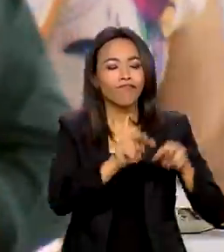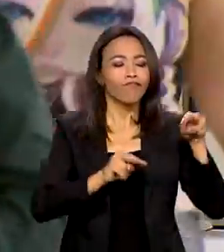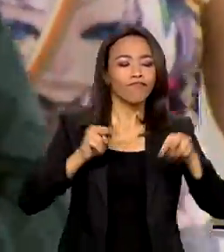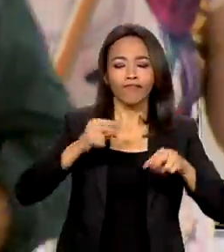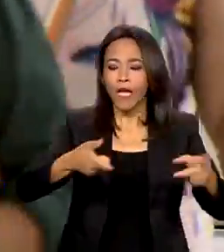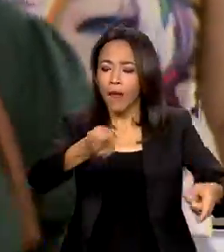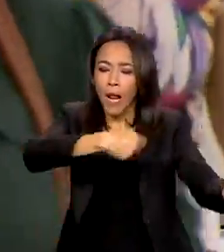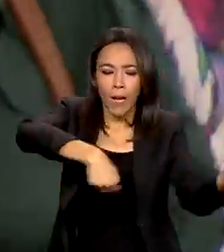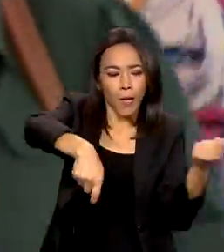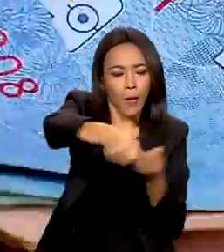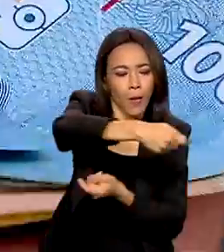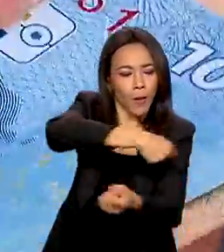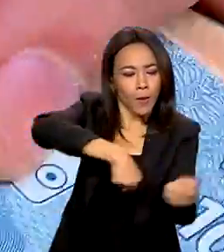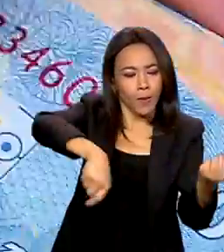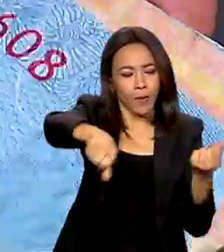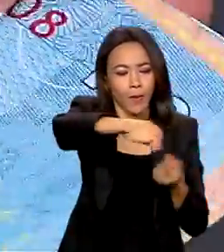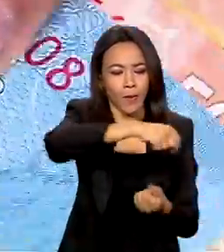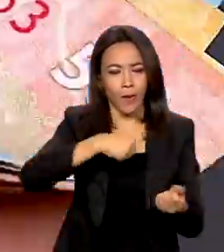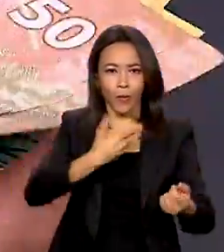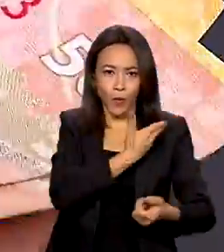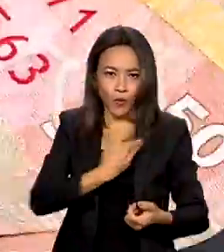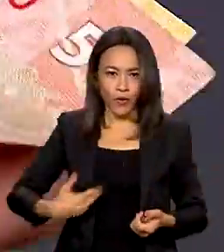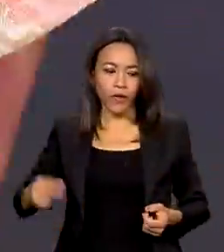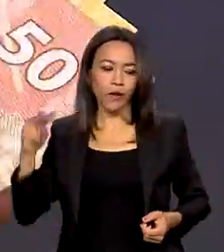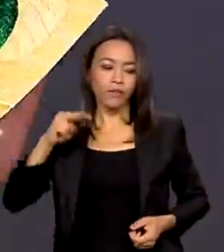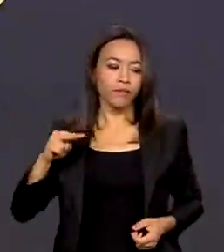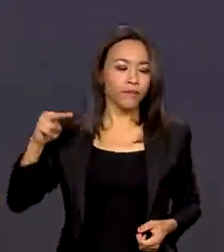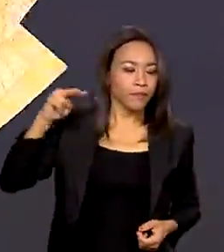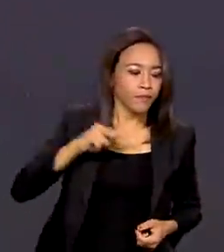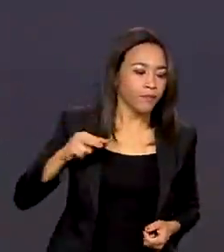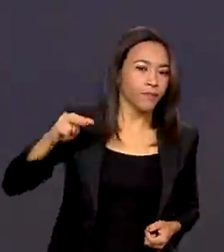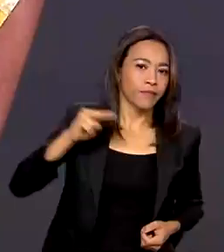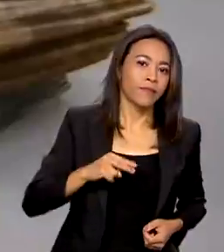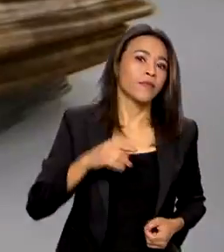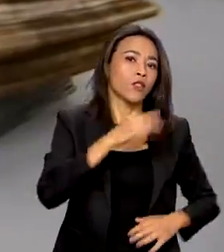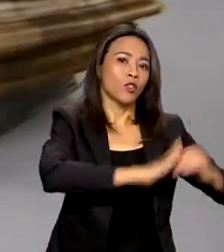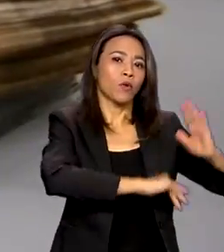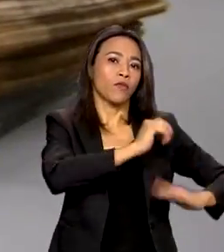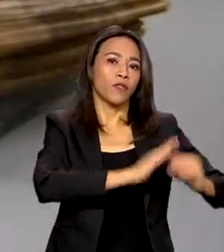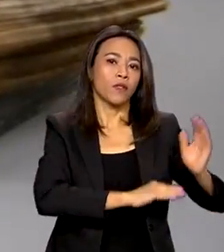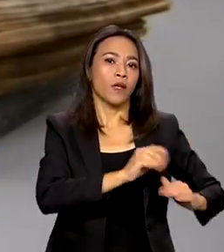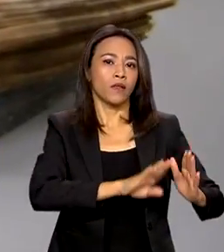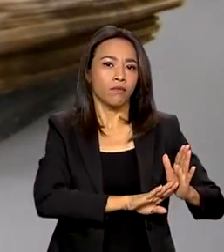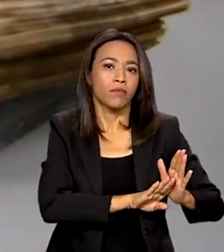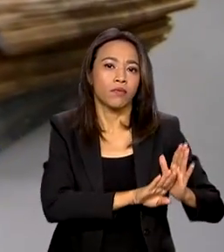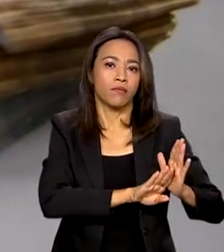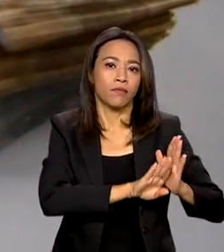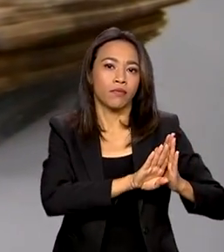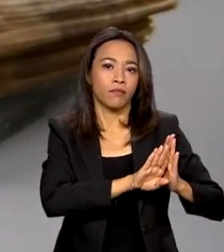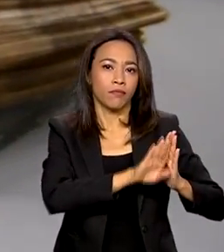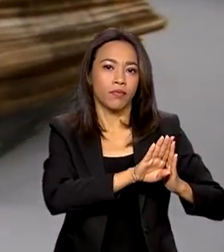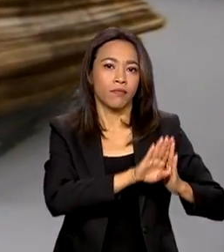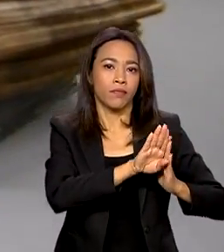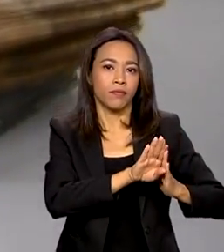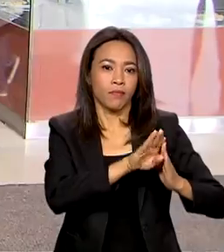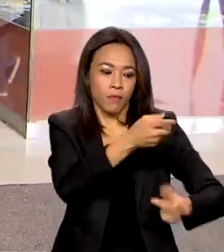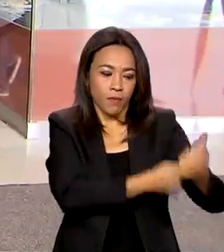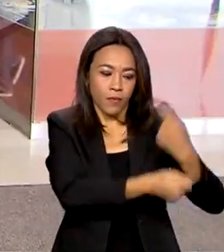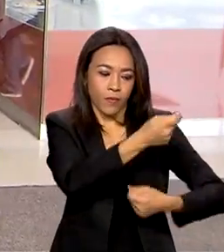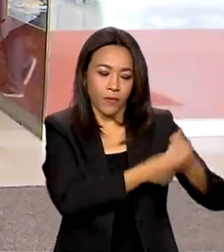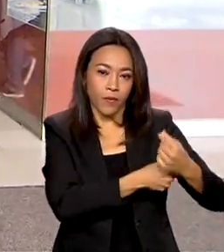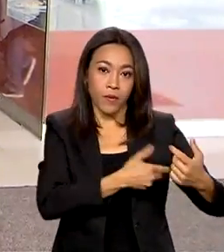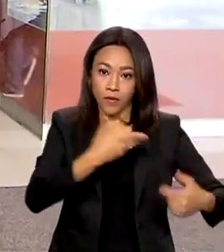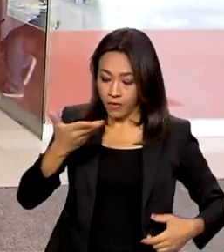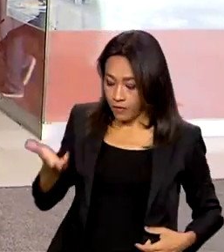economia brasileira e assim como os analistas que aumentam semana após a semana a previsão de crescimento econômico para este ano